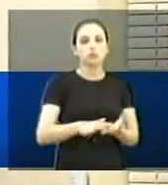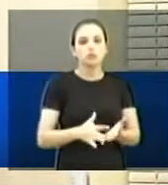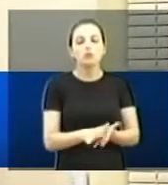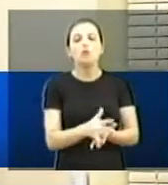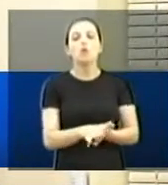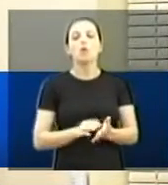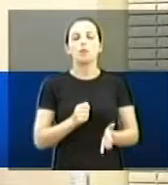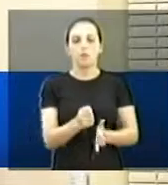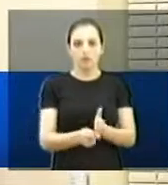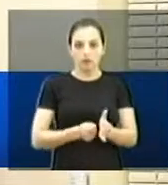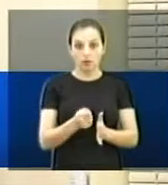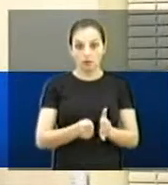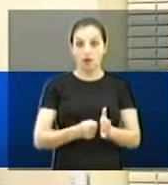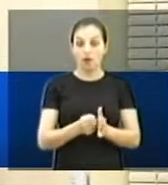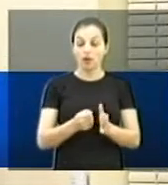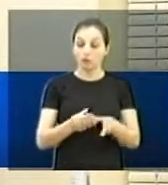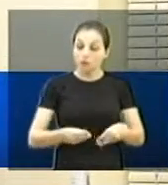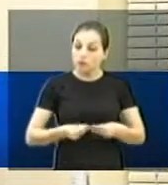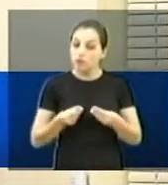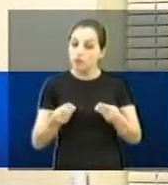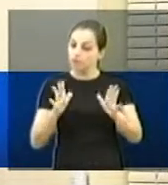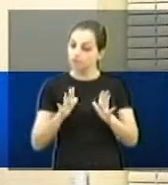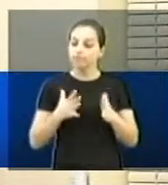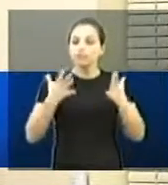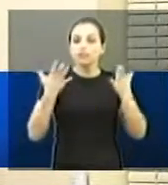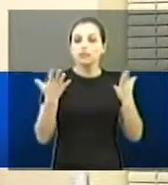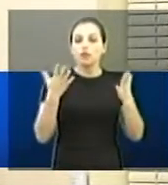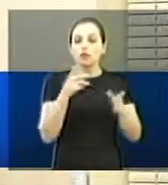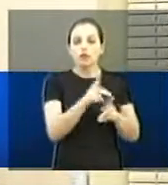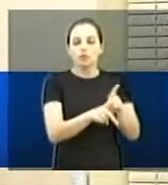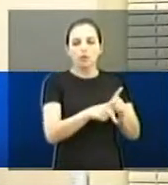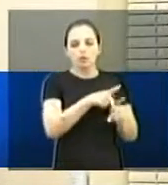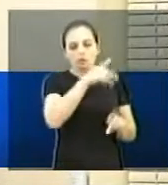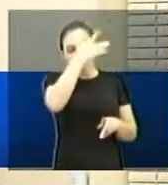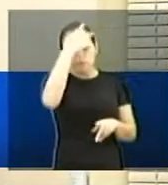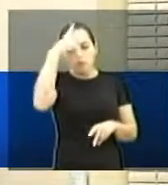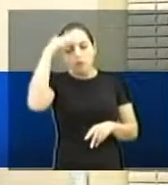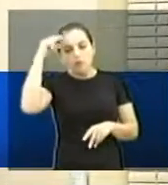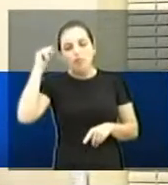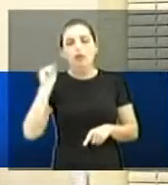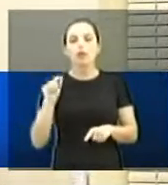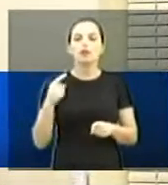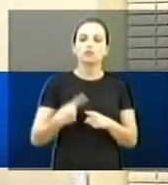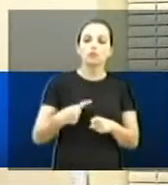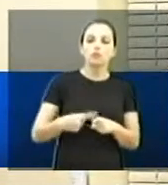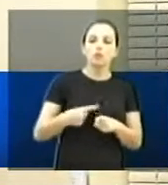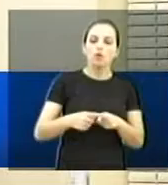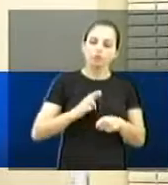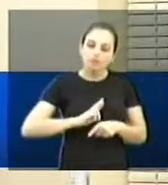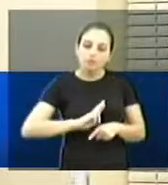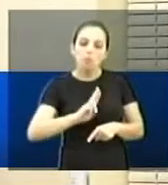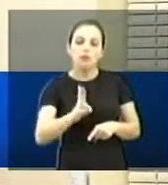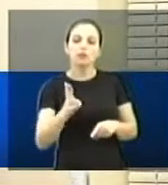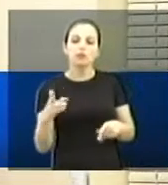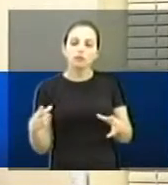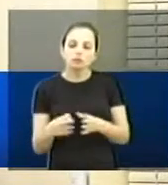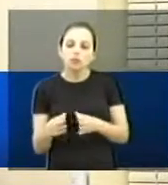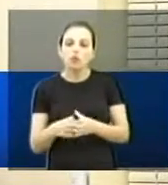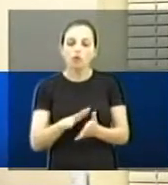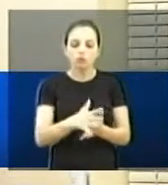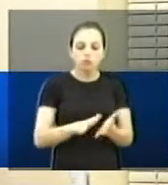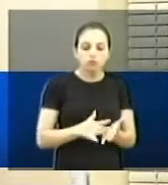bastante entusiasmo pelo prefeito, porque ele representa as escolas, os grupos de samba.